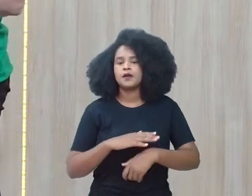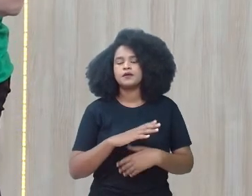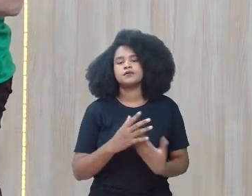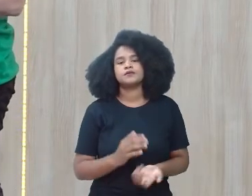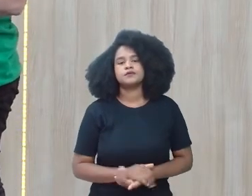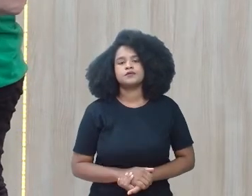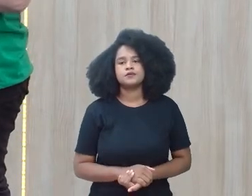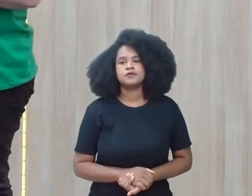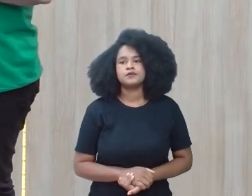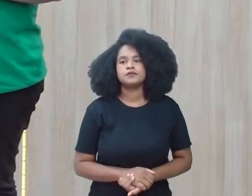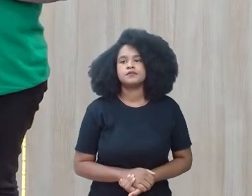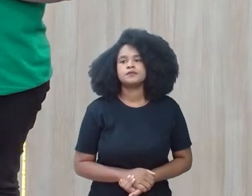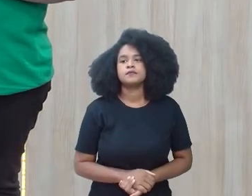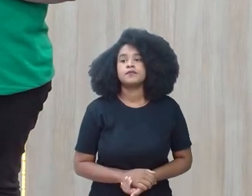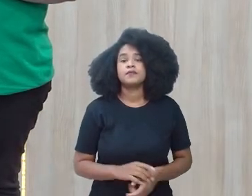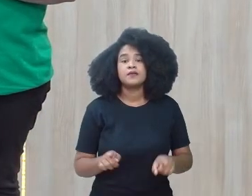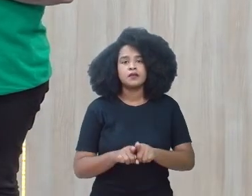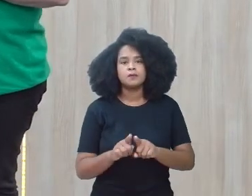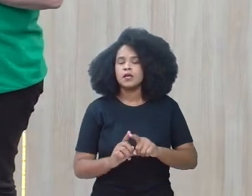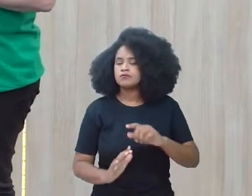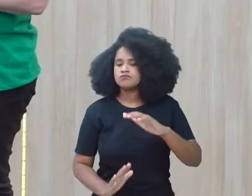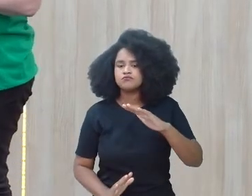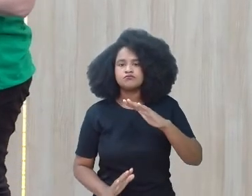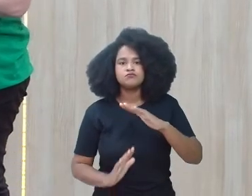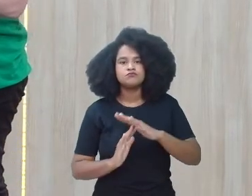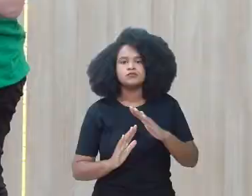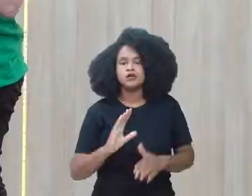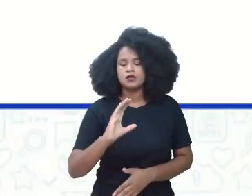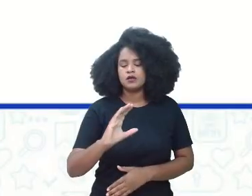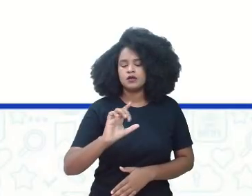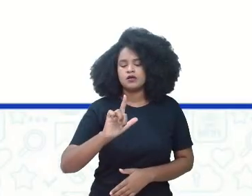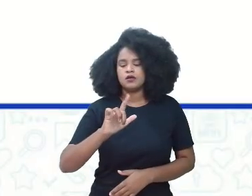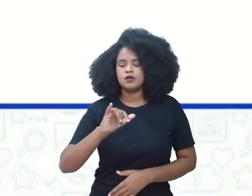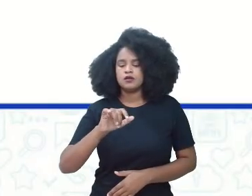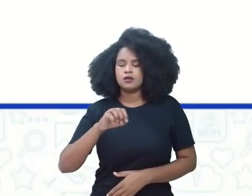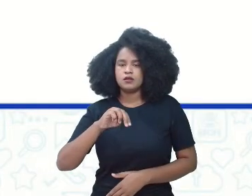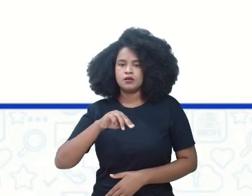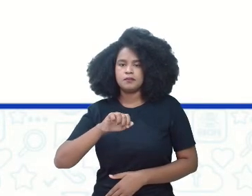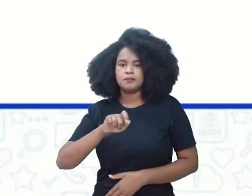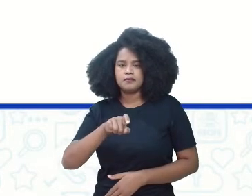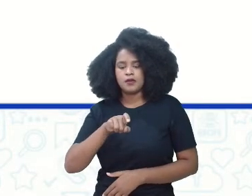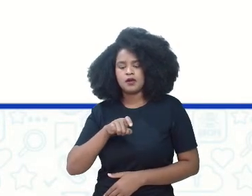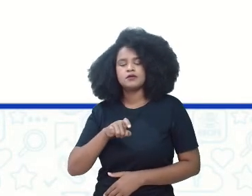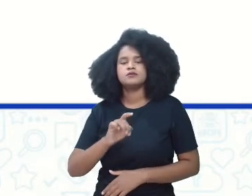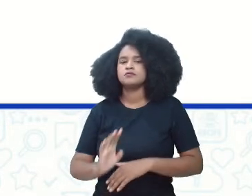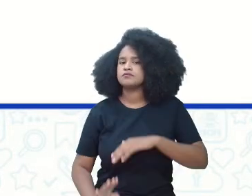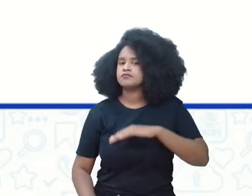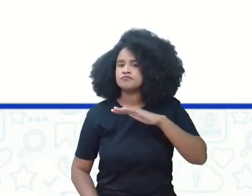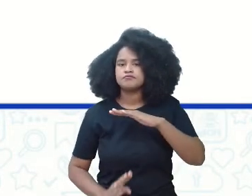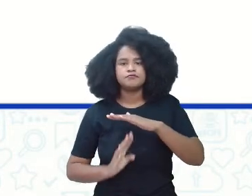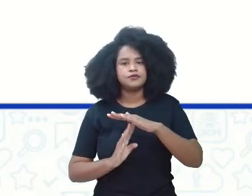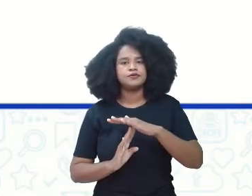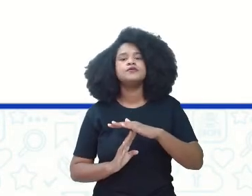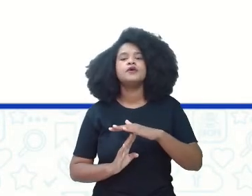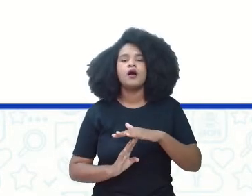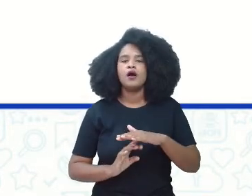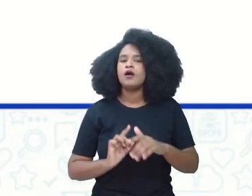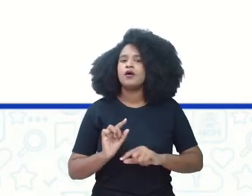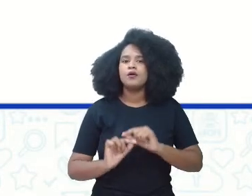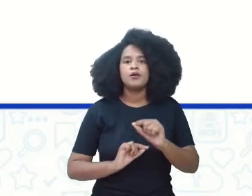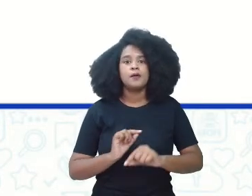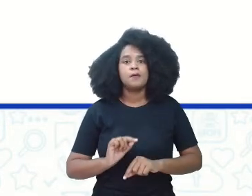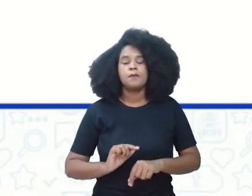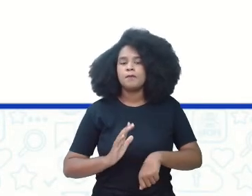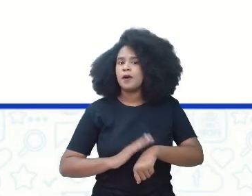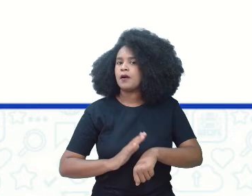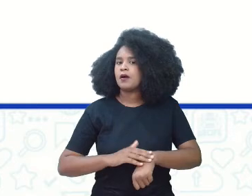complicação. E o clímax é o momento culminante da história, o momento de maior